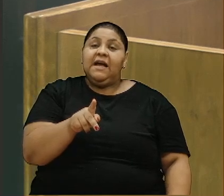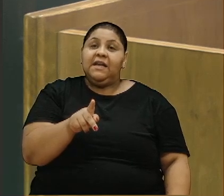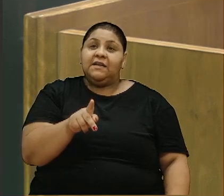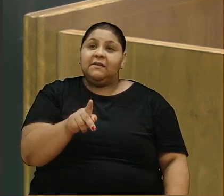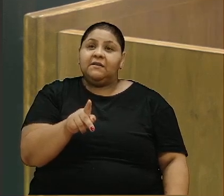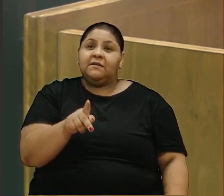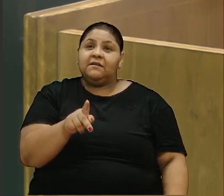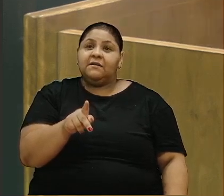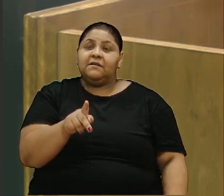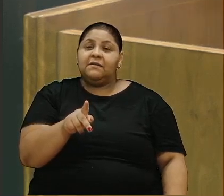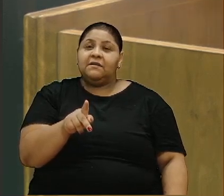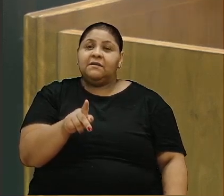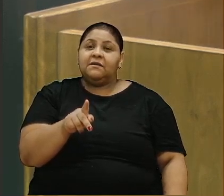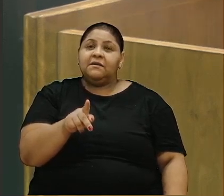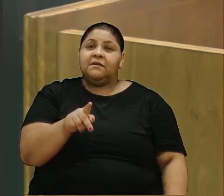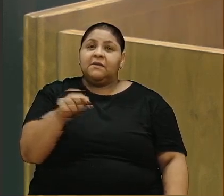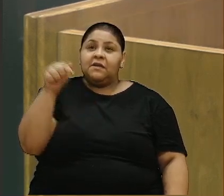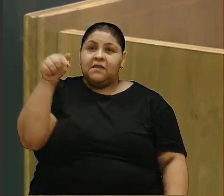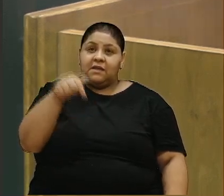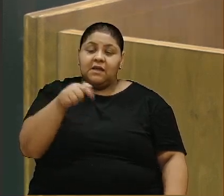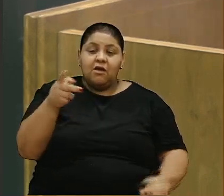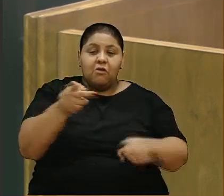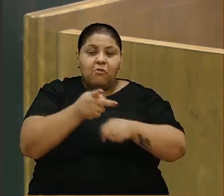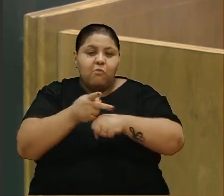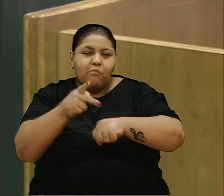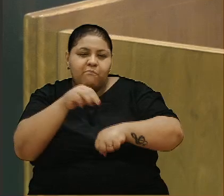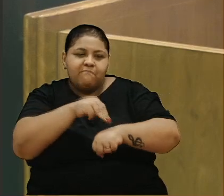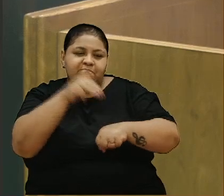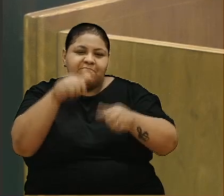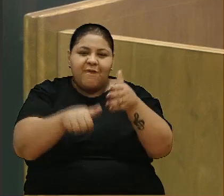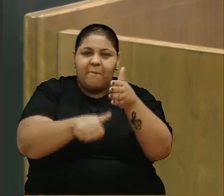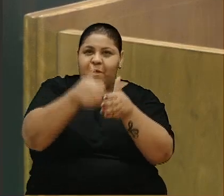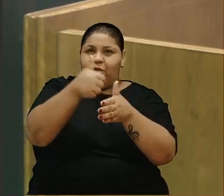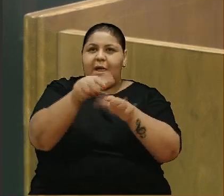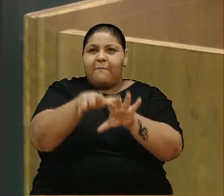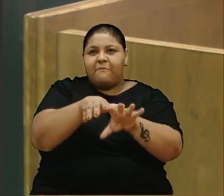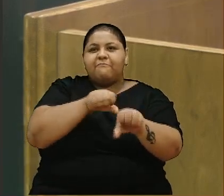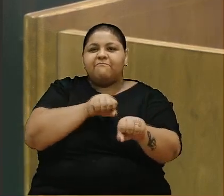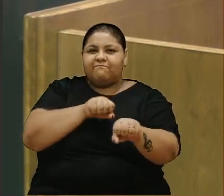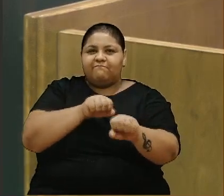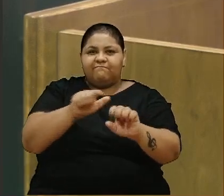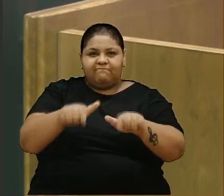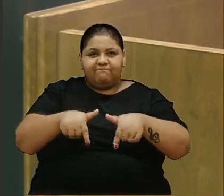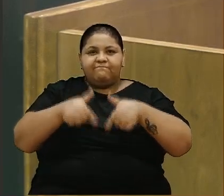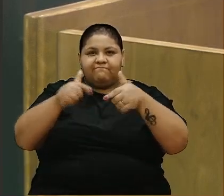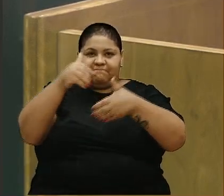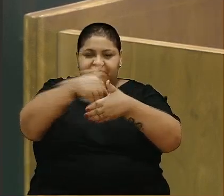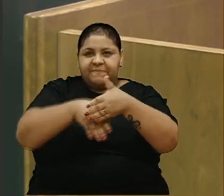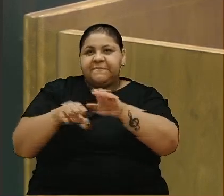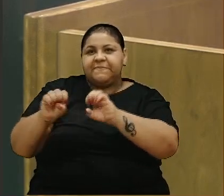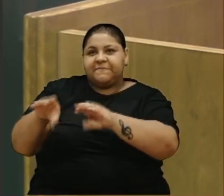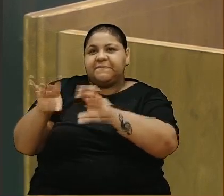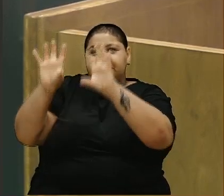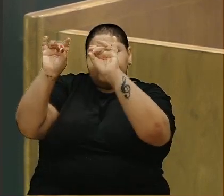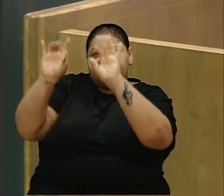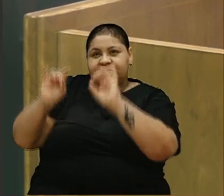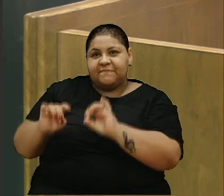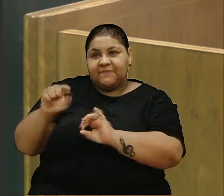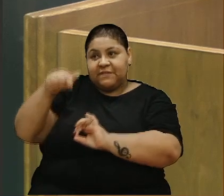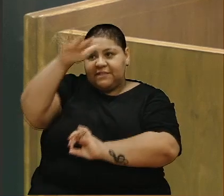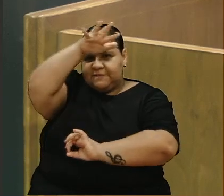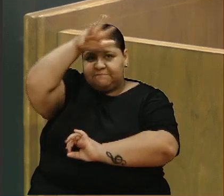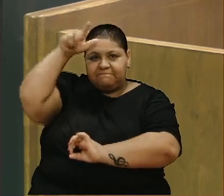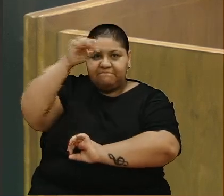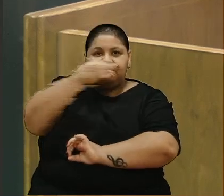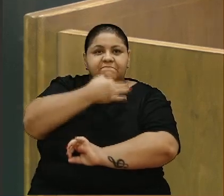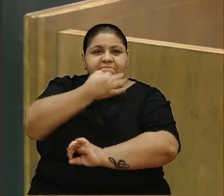Então, assim, fui buscar este mestrado para justamente melhor qualificar as ações dentro da educação especial no município de Caxias